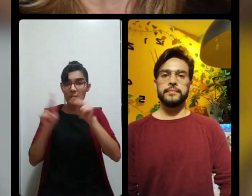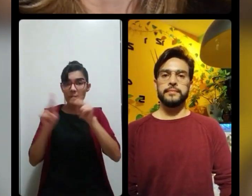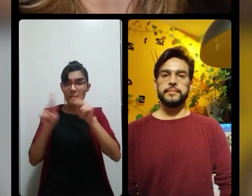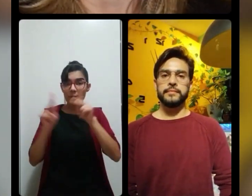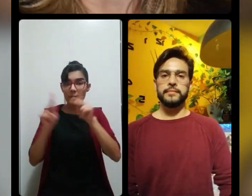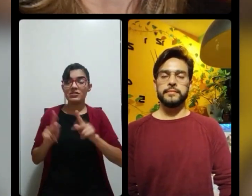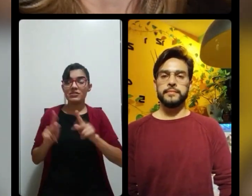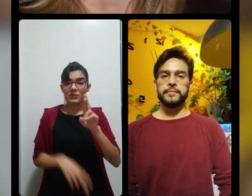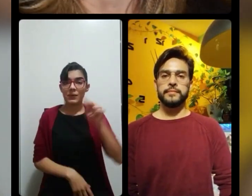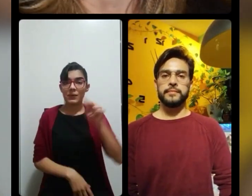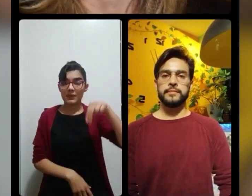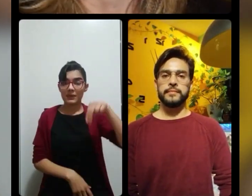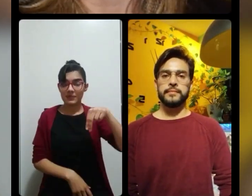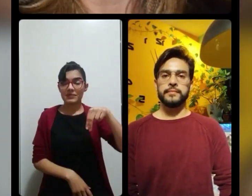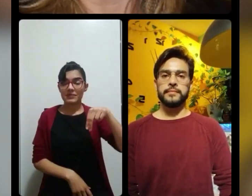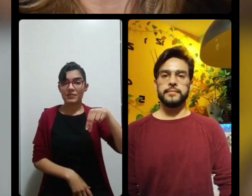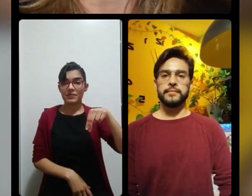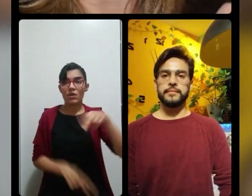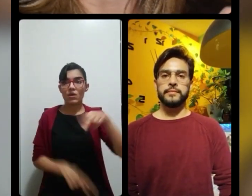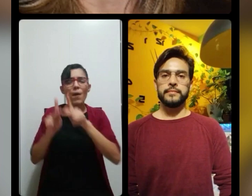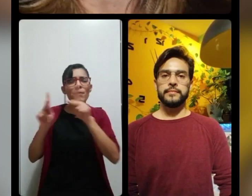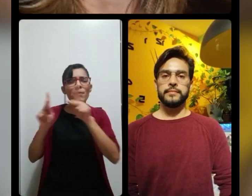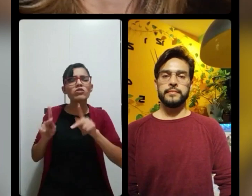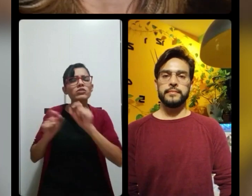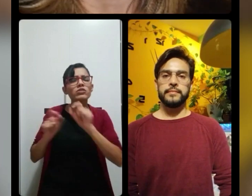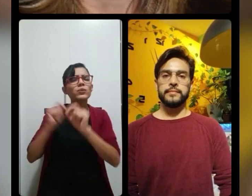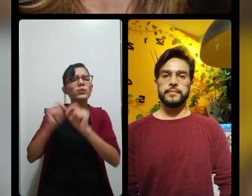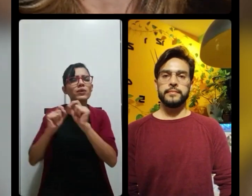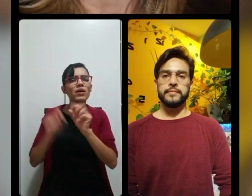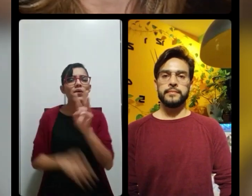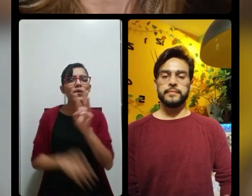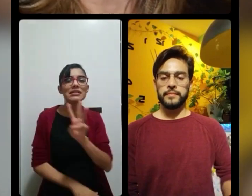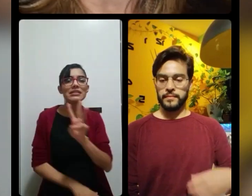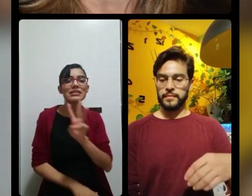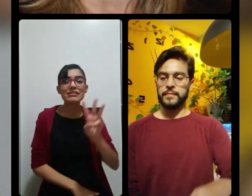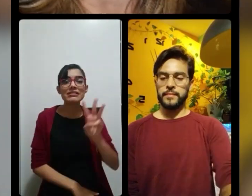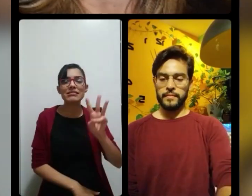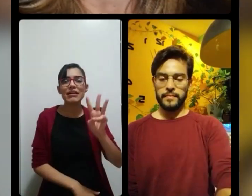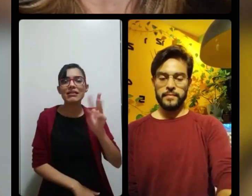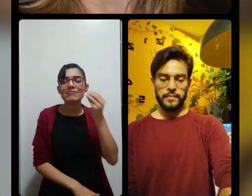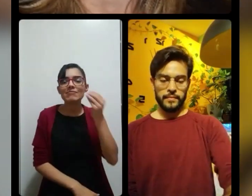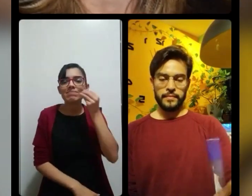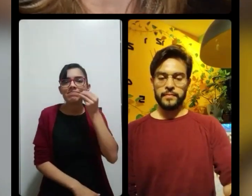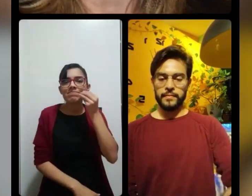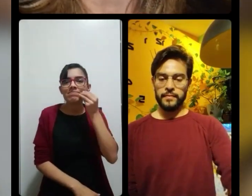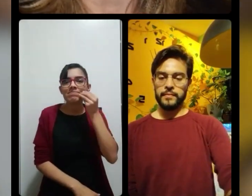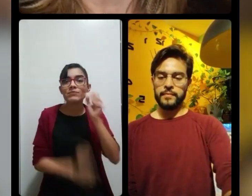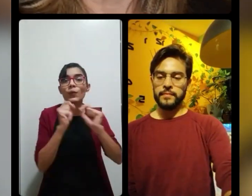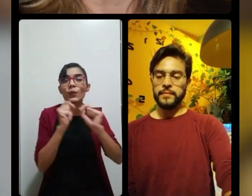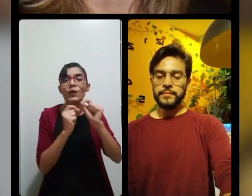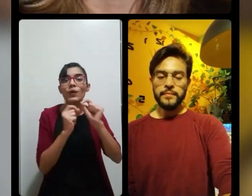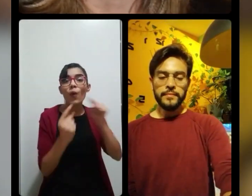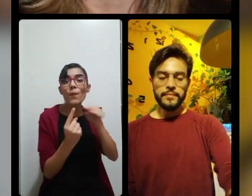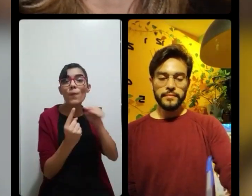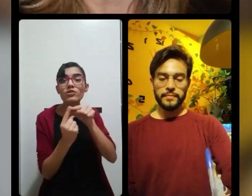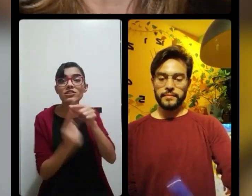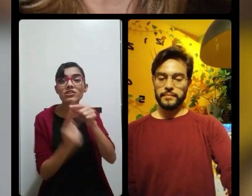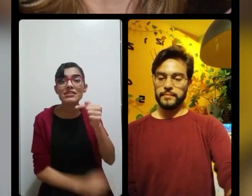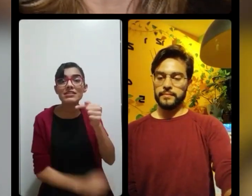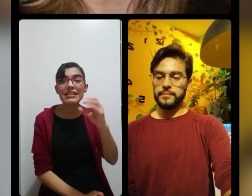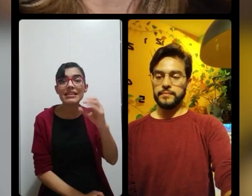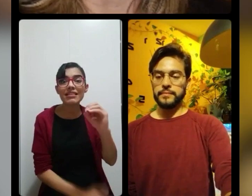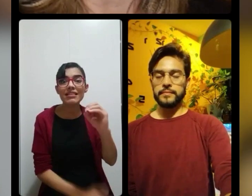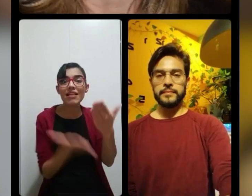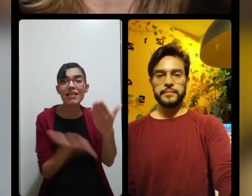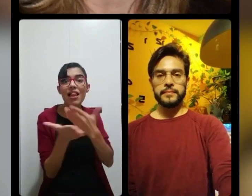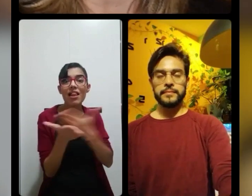é um site que pretende reunir cerca de 70 obras potiguares em vídeos resenhas, que vão